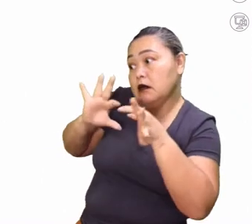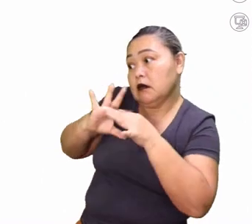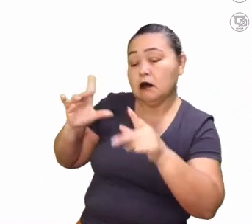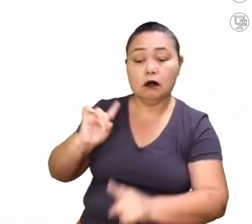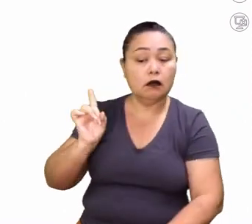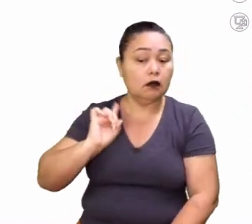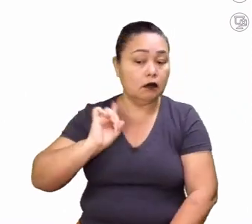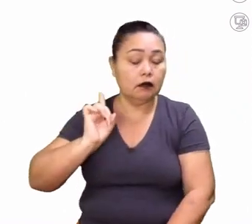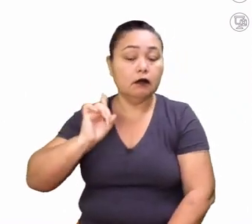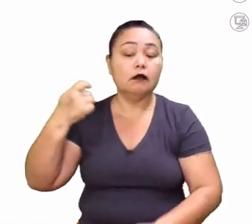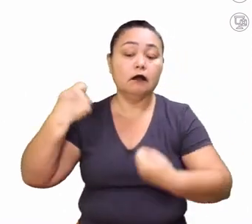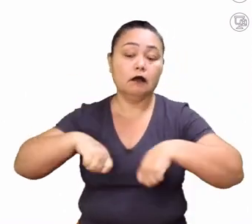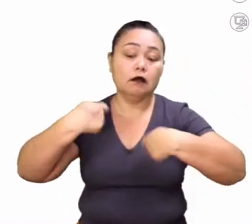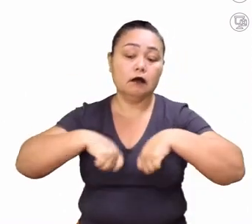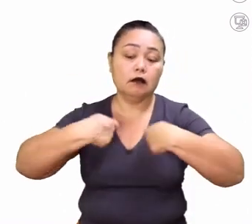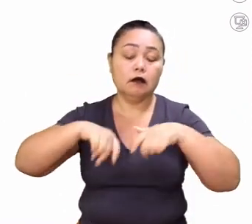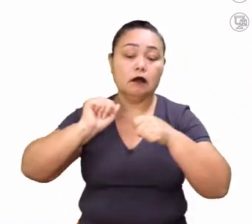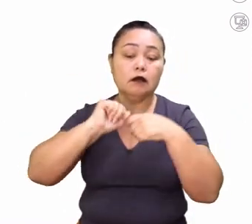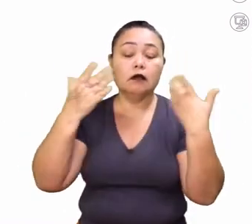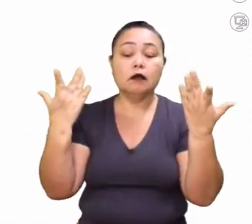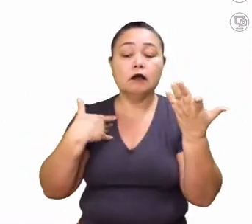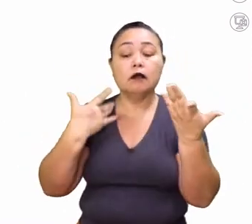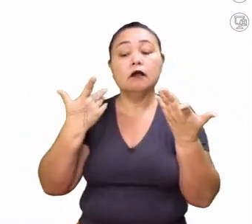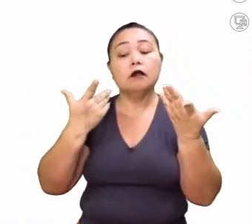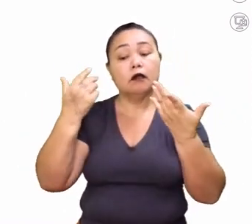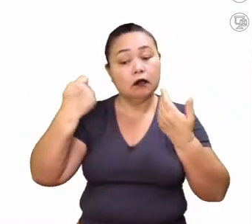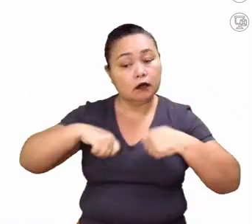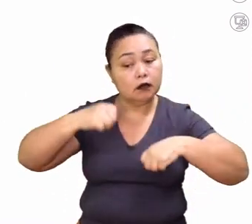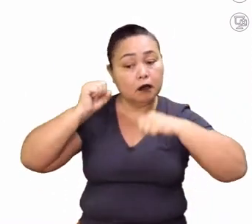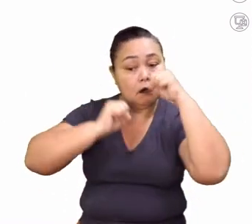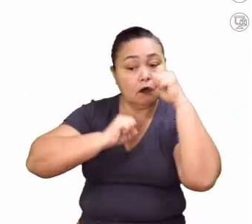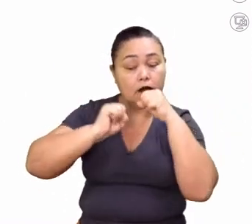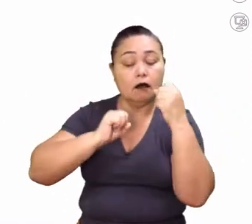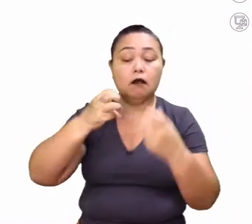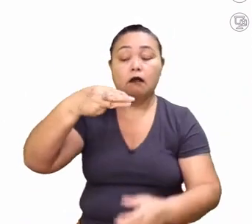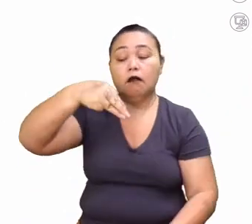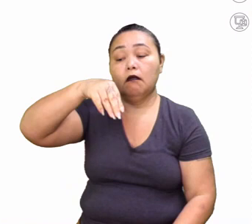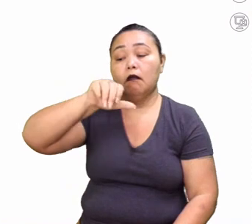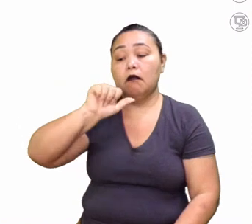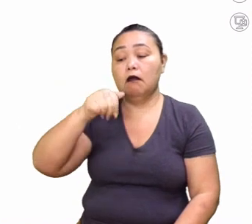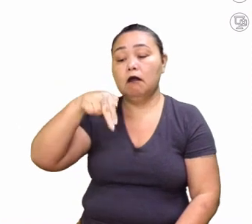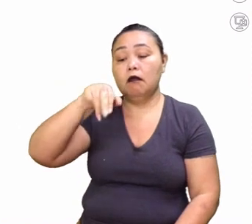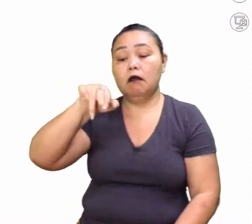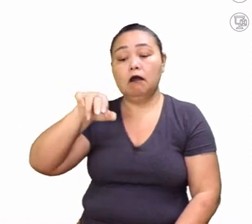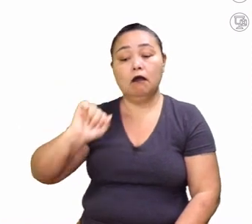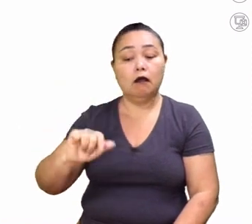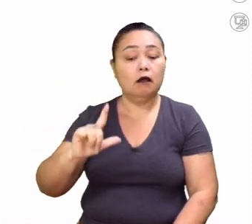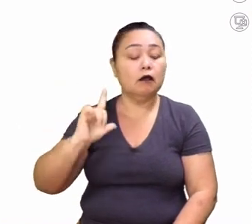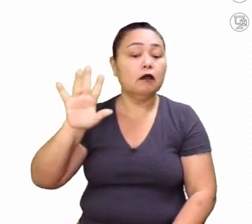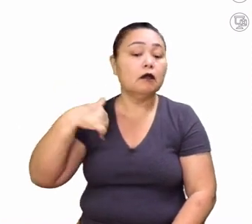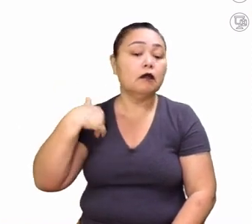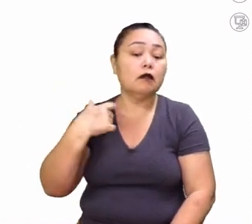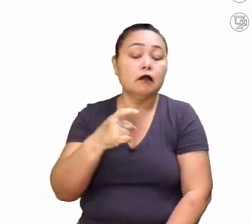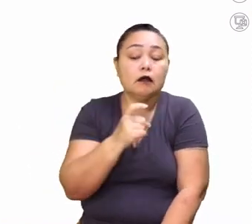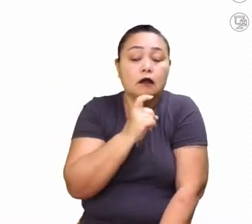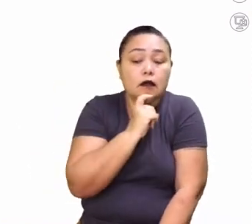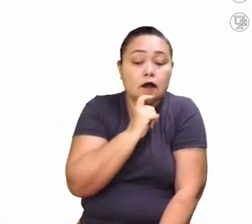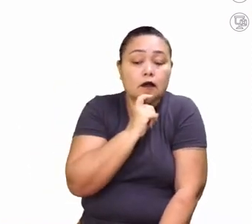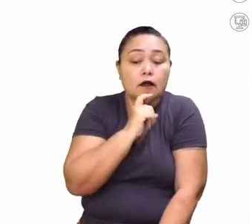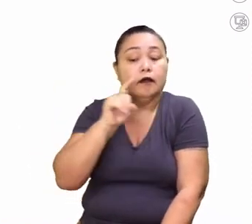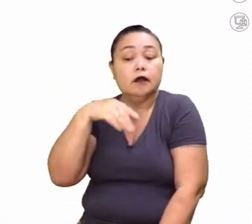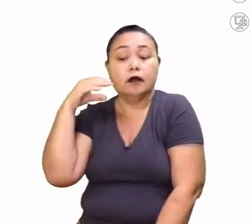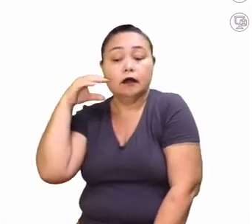é necessário acontece isso através de uma máquina Então olha bem nós temos aqui frio